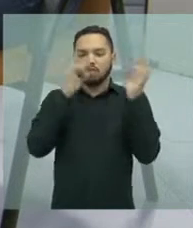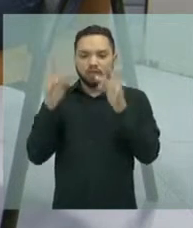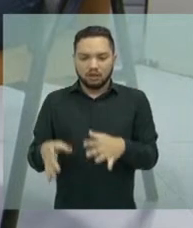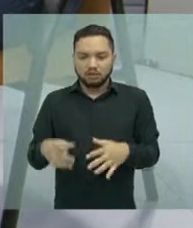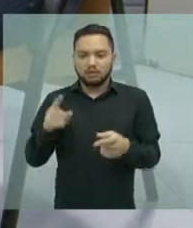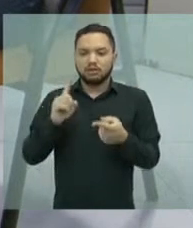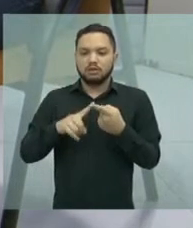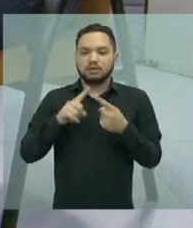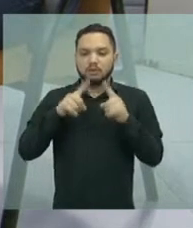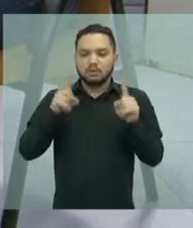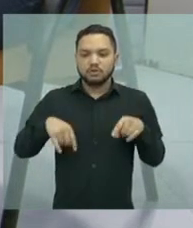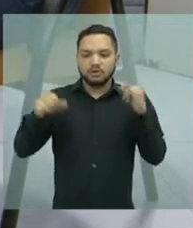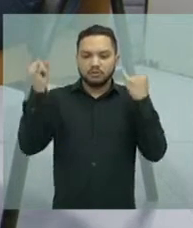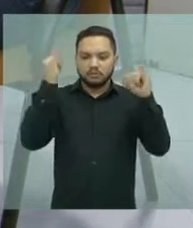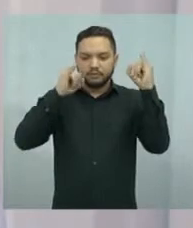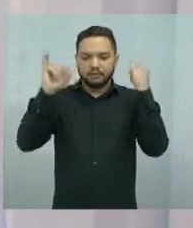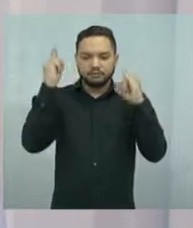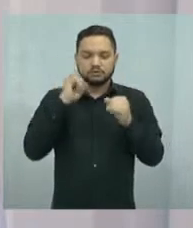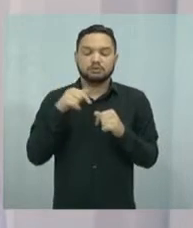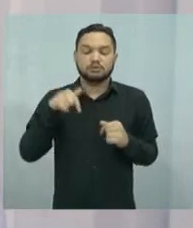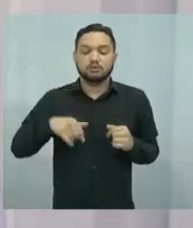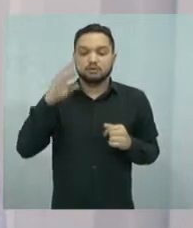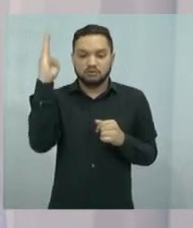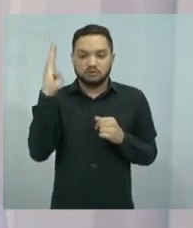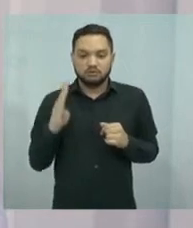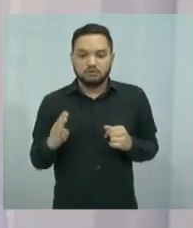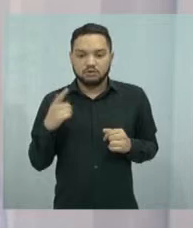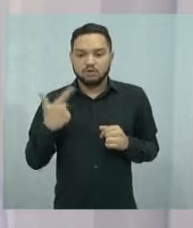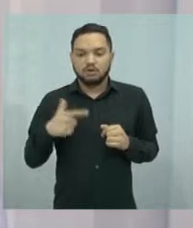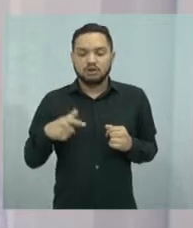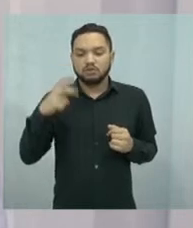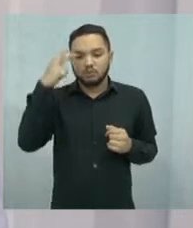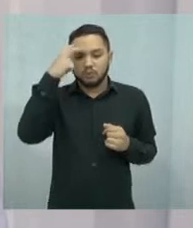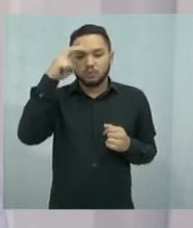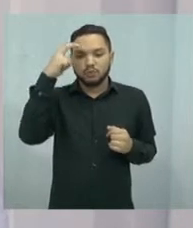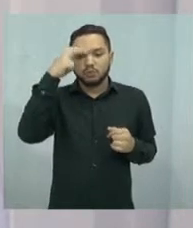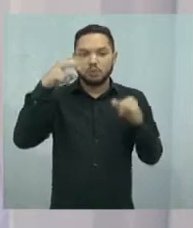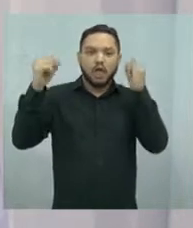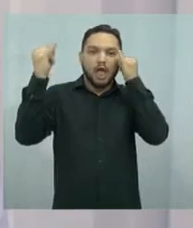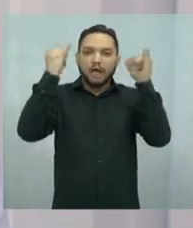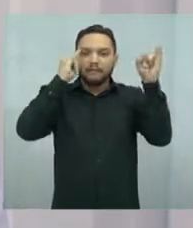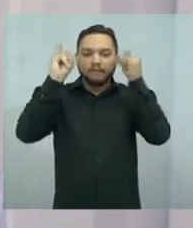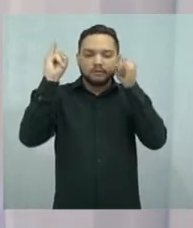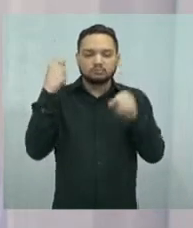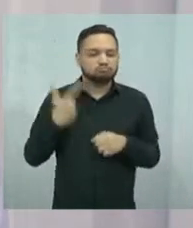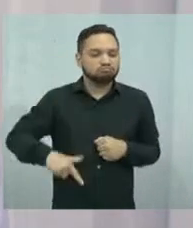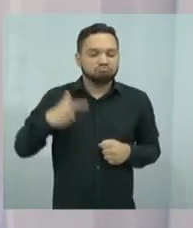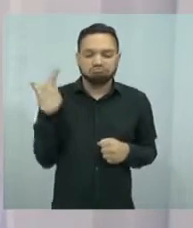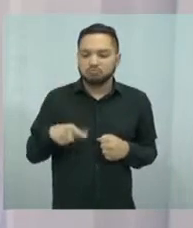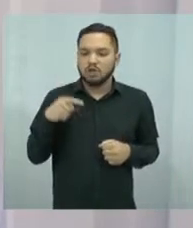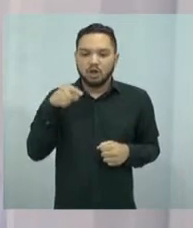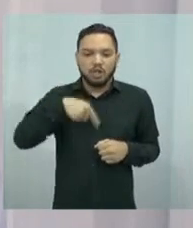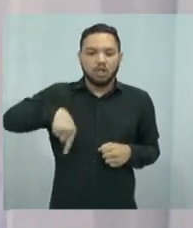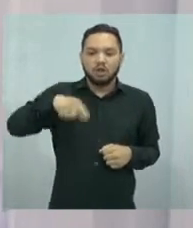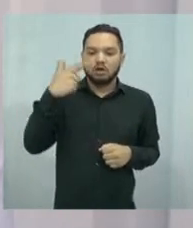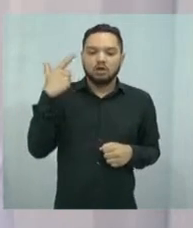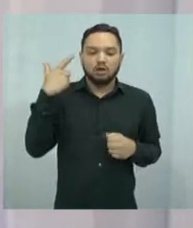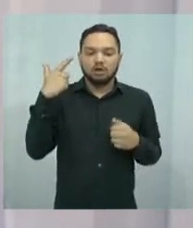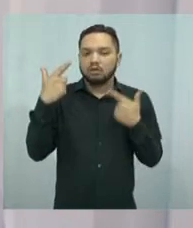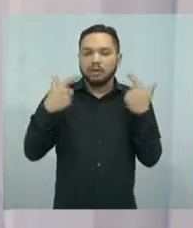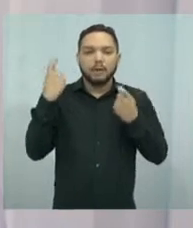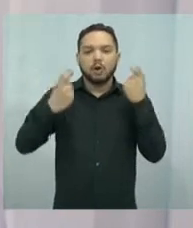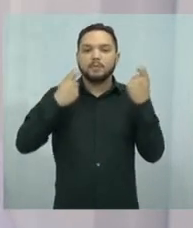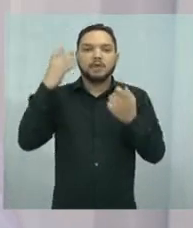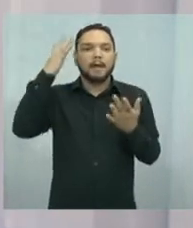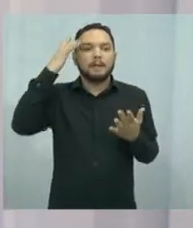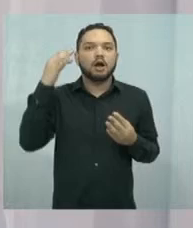prevenção. O Brasil é um país que não tem uma cultura preventiva. Nós não nos preocupamos com o amanhã. E isso é em